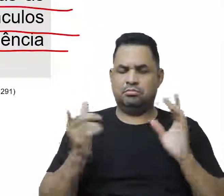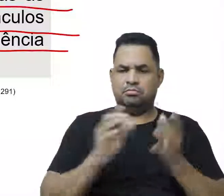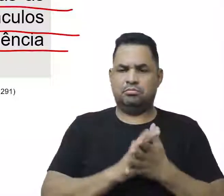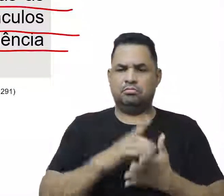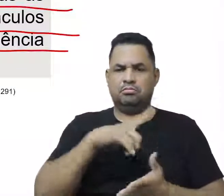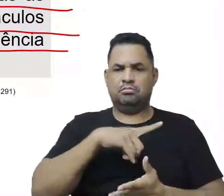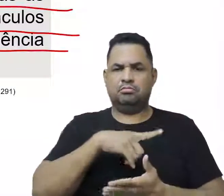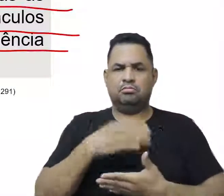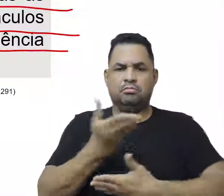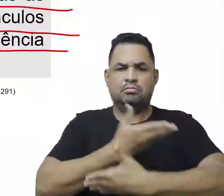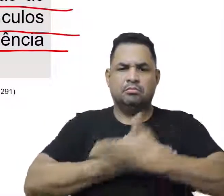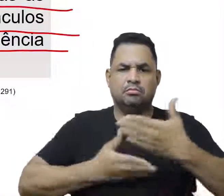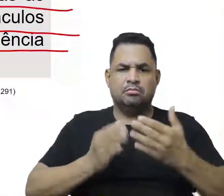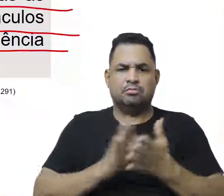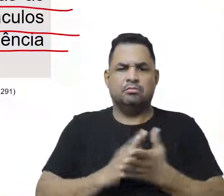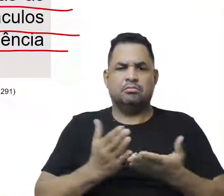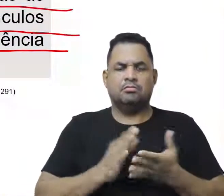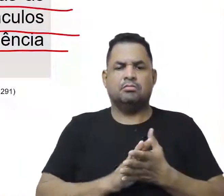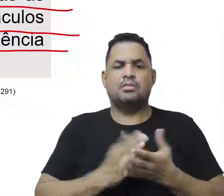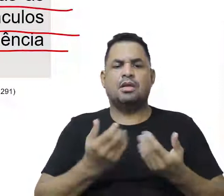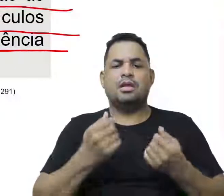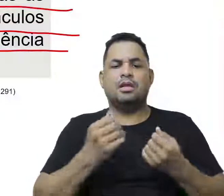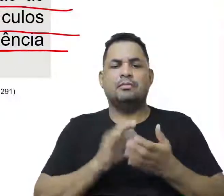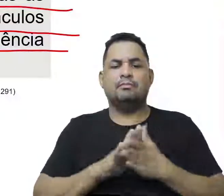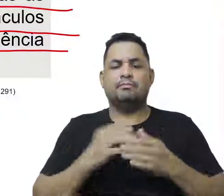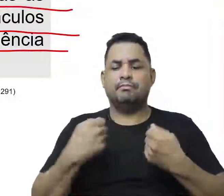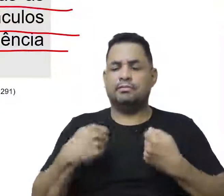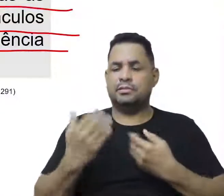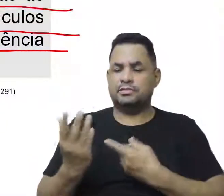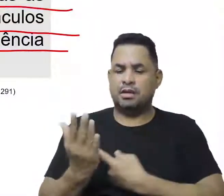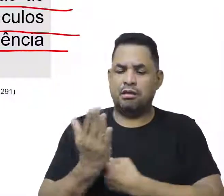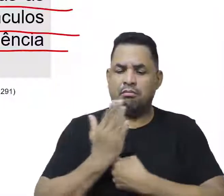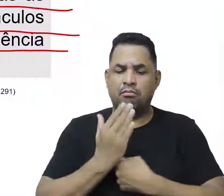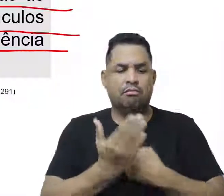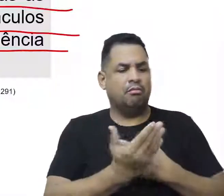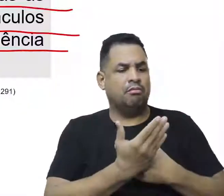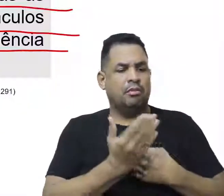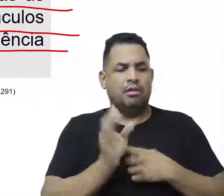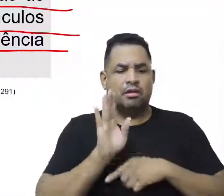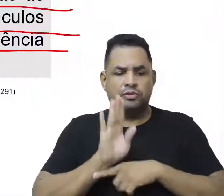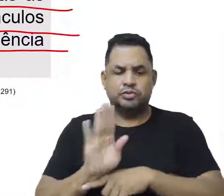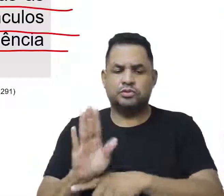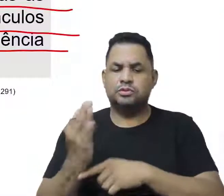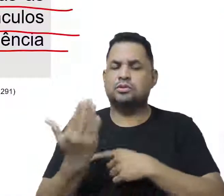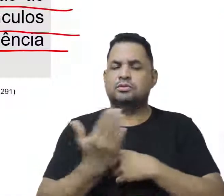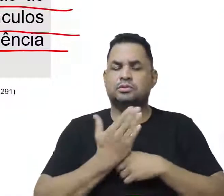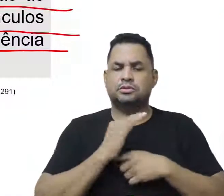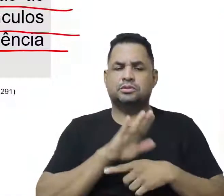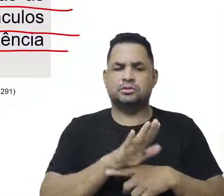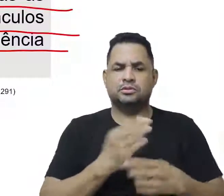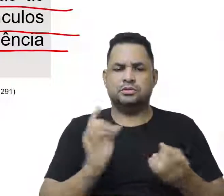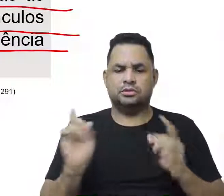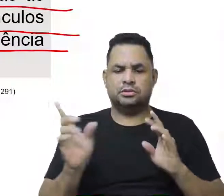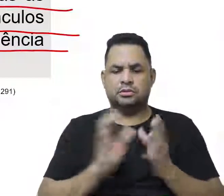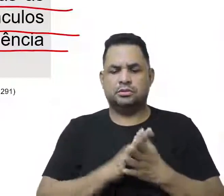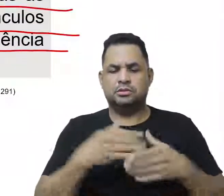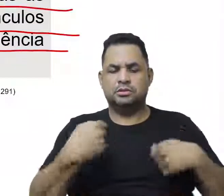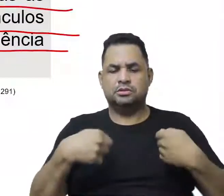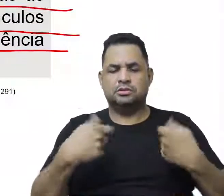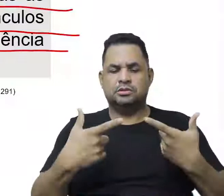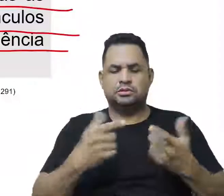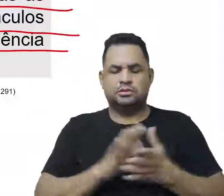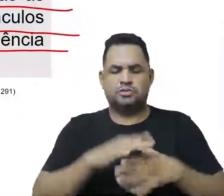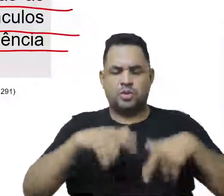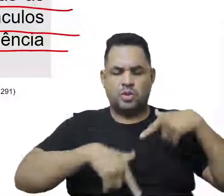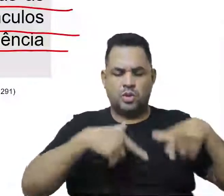outro nós temos essa relação de dependência muda né porque um indivíduo está precisando ali do trabalho do outro